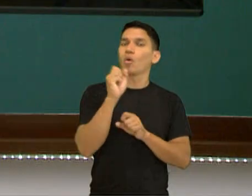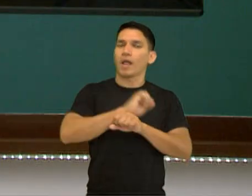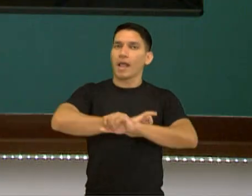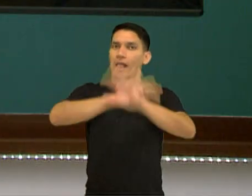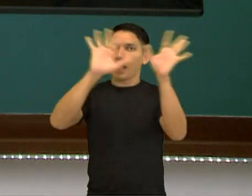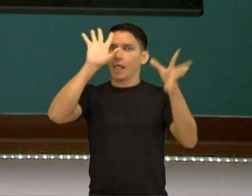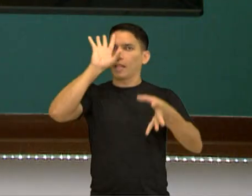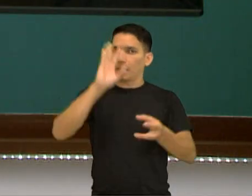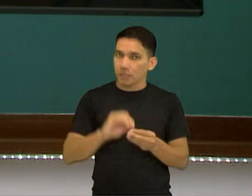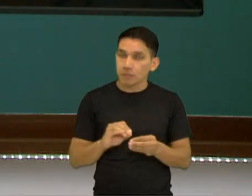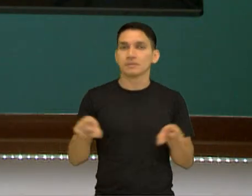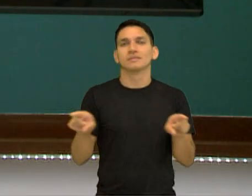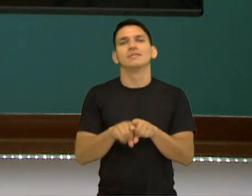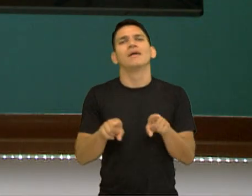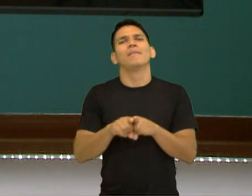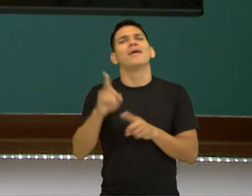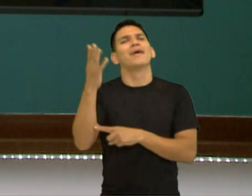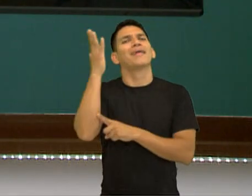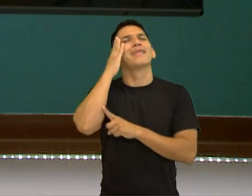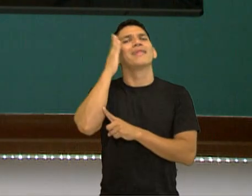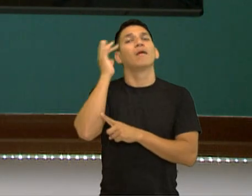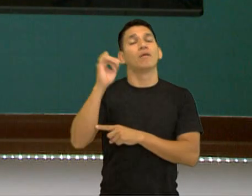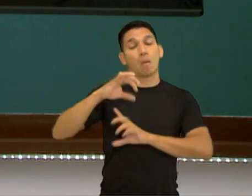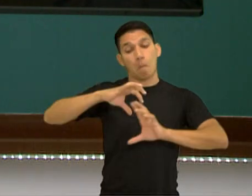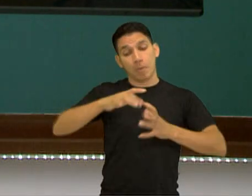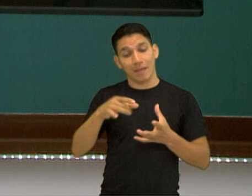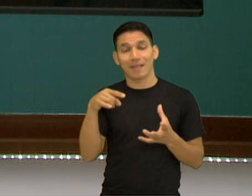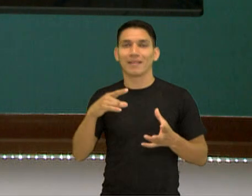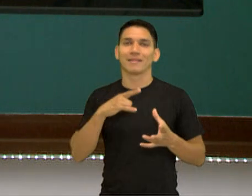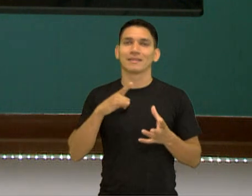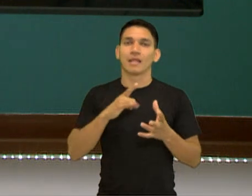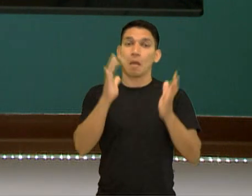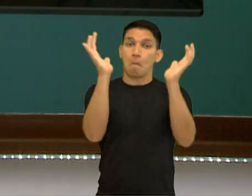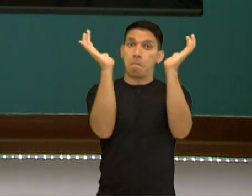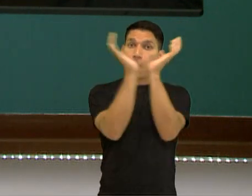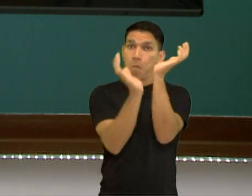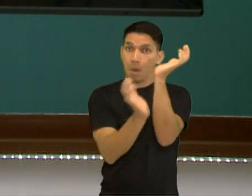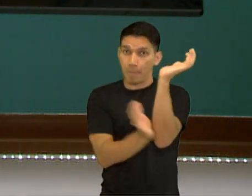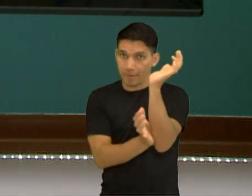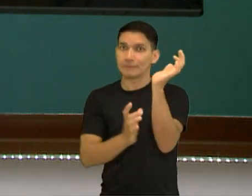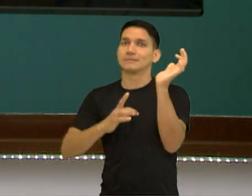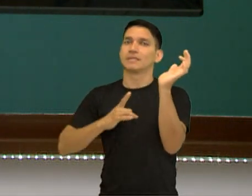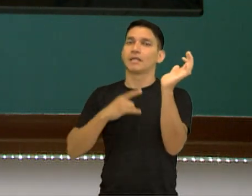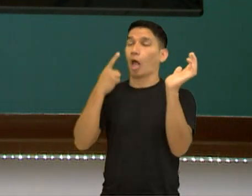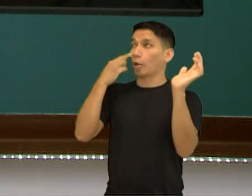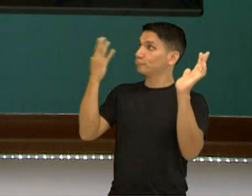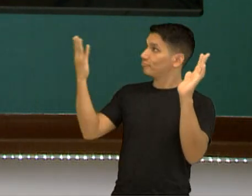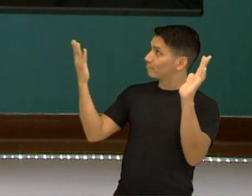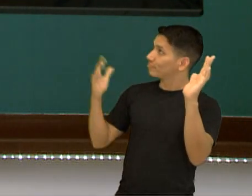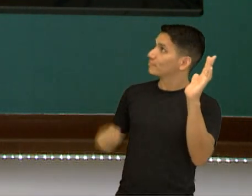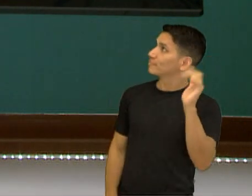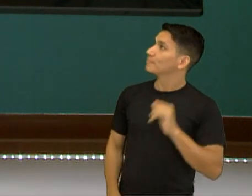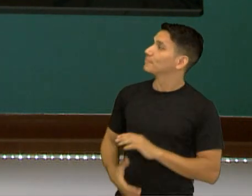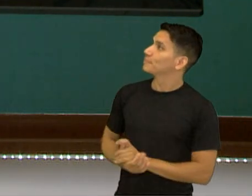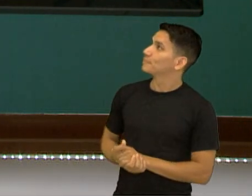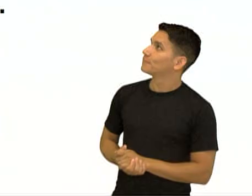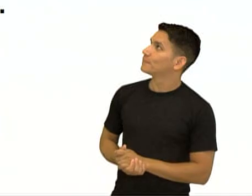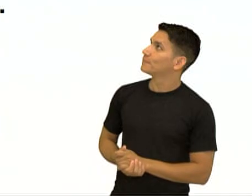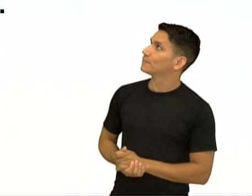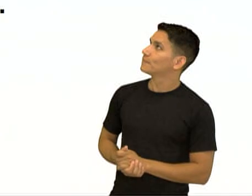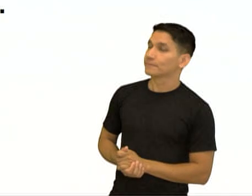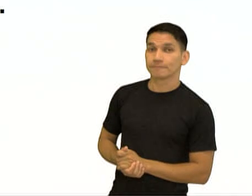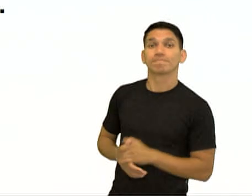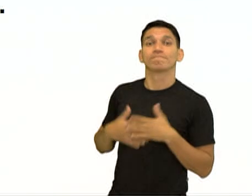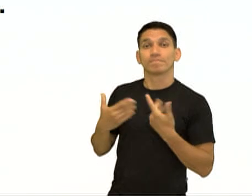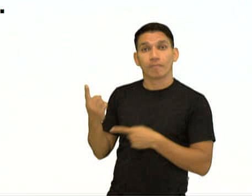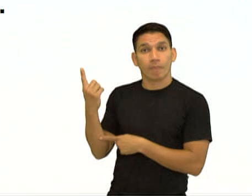e também saber que o nosso planeta ele encontra-se dividido em camadas, conforme você pode visualizar aqui na tela.